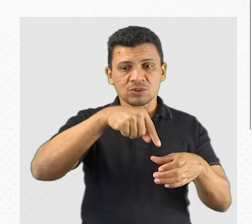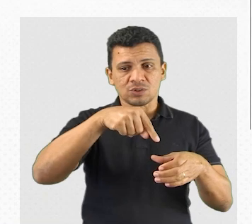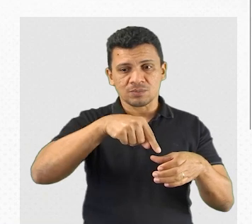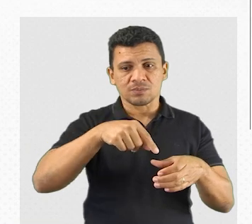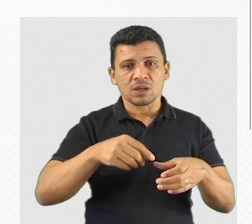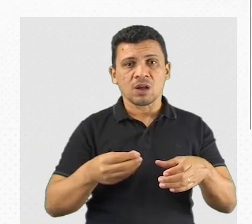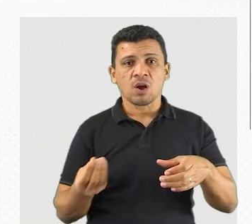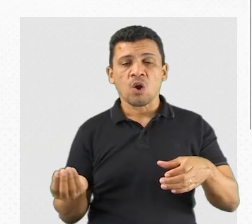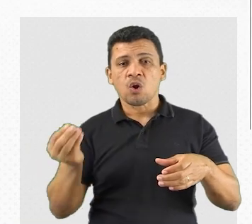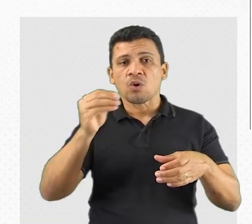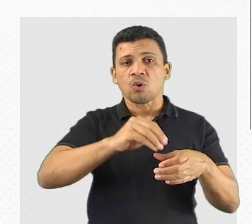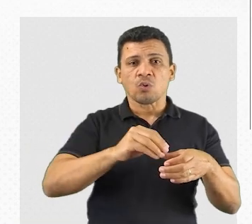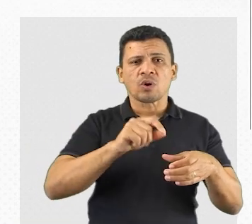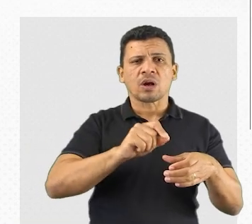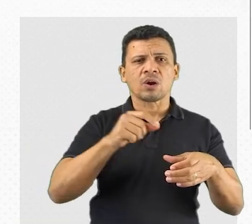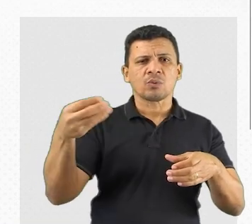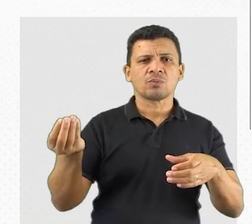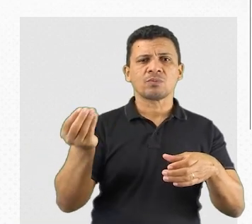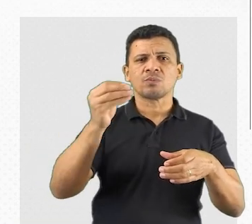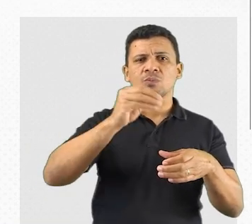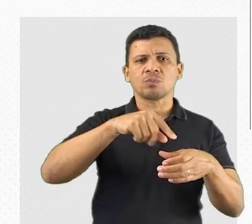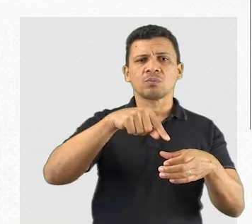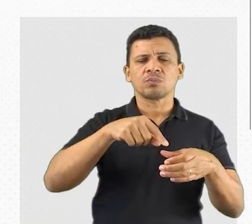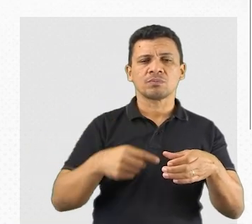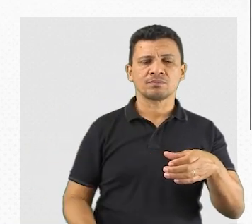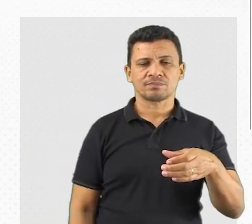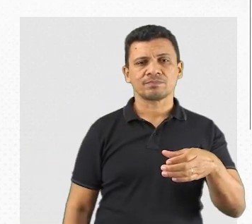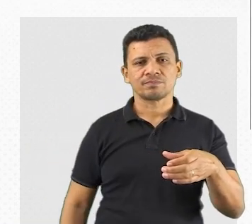por adição